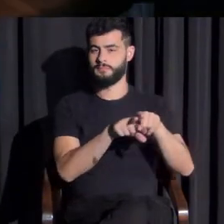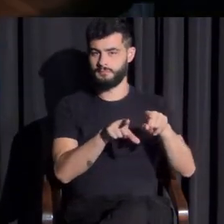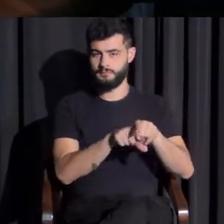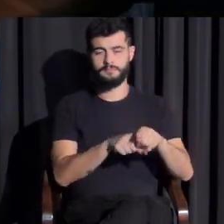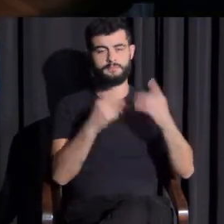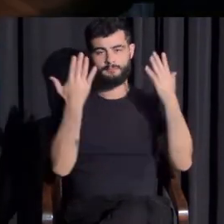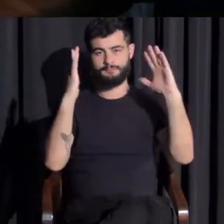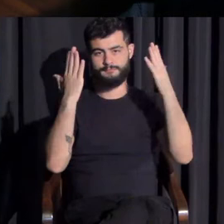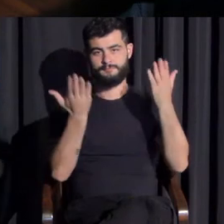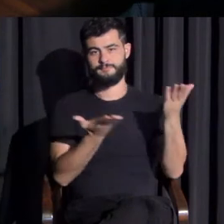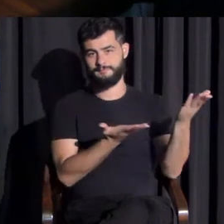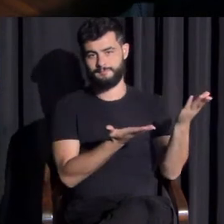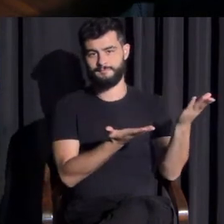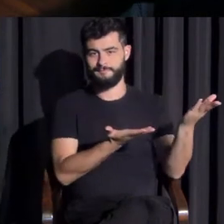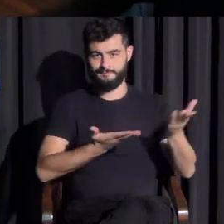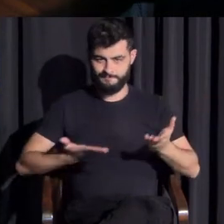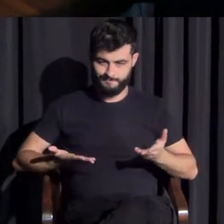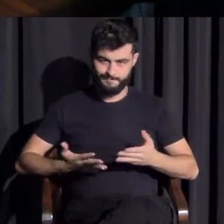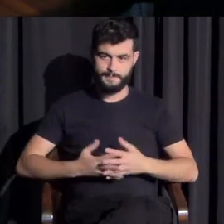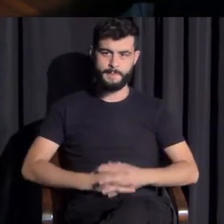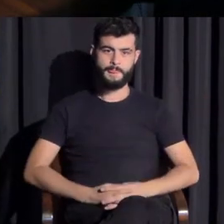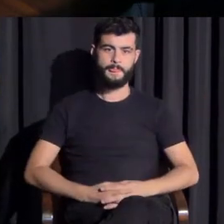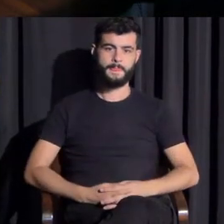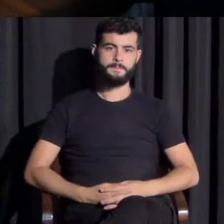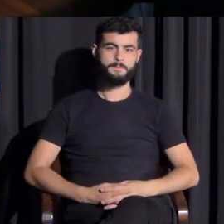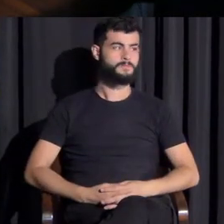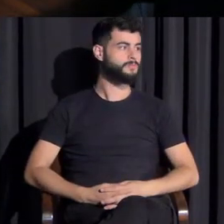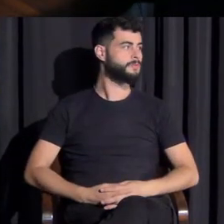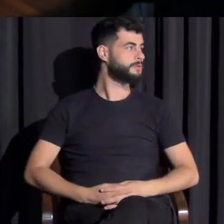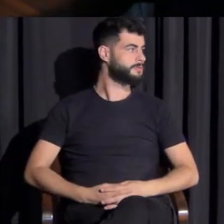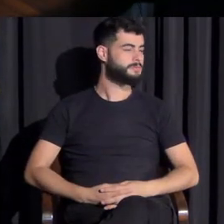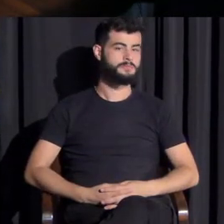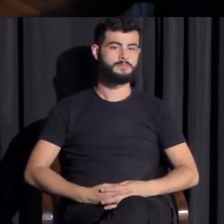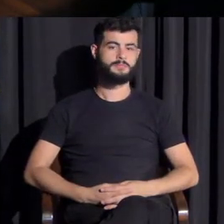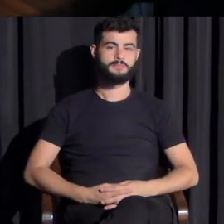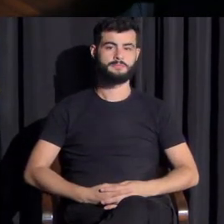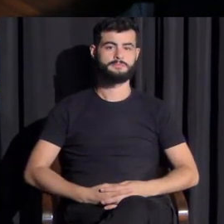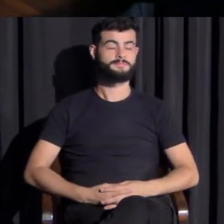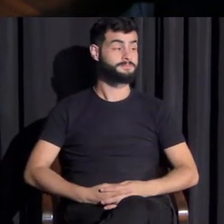os nossos mediadores. Venha, Will. Ah,